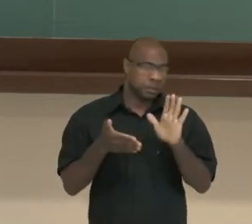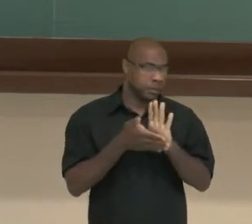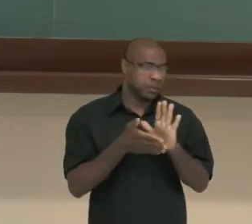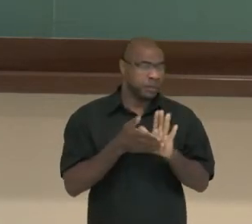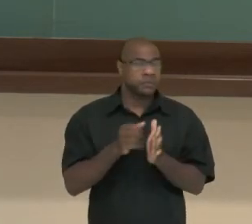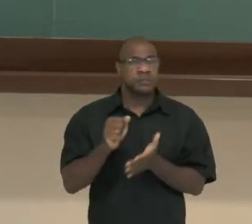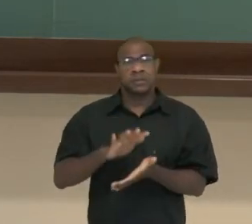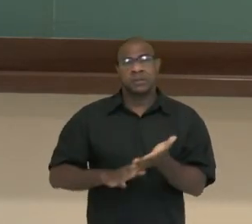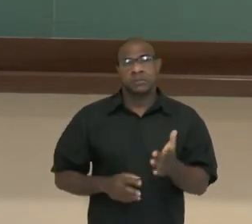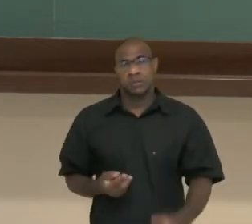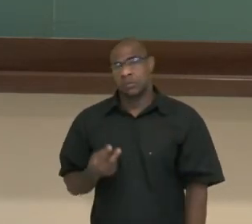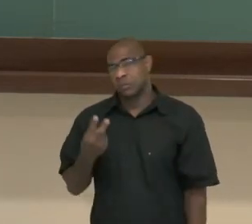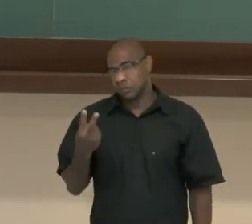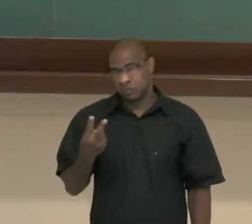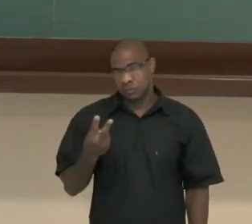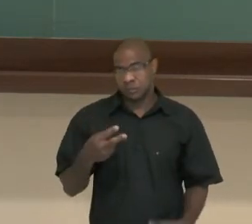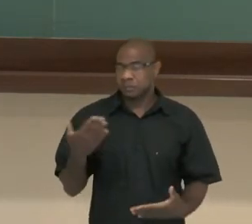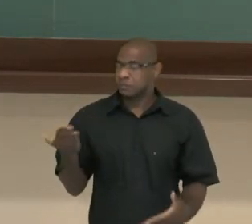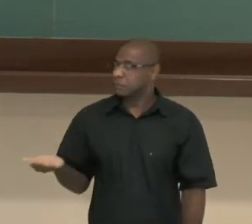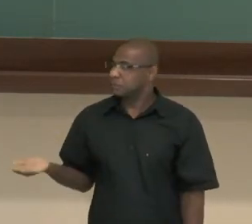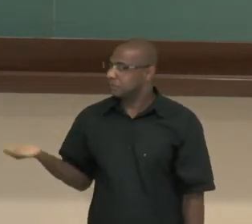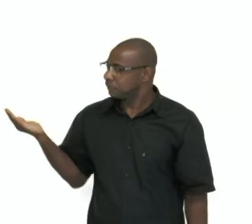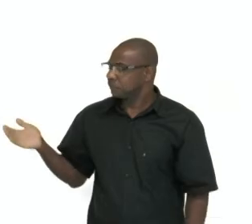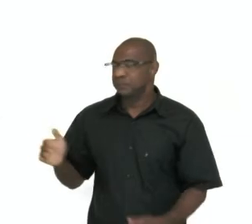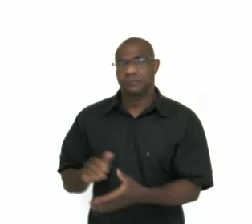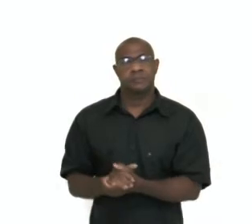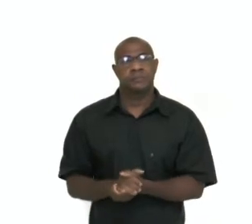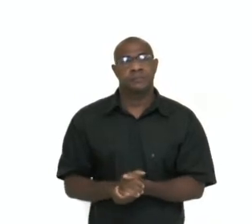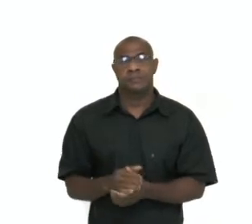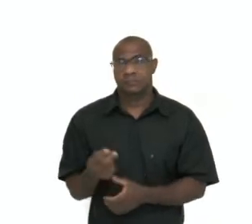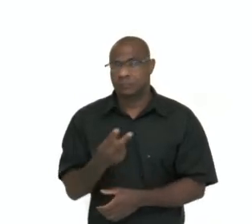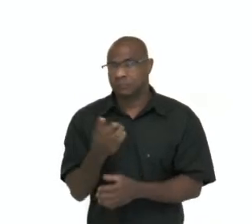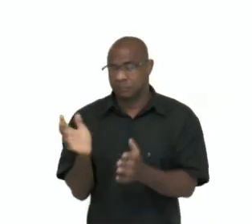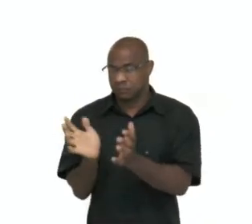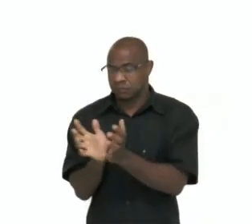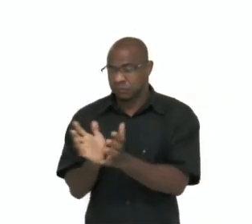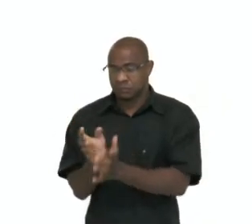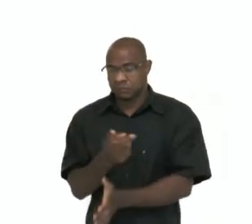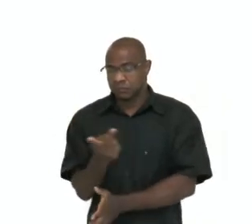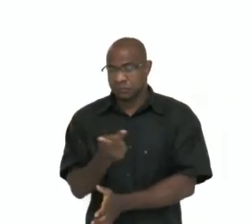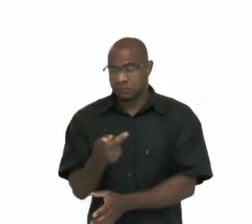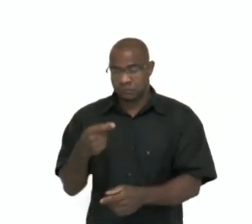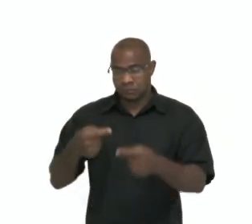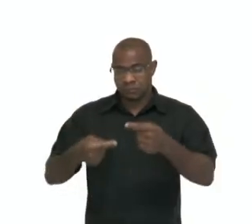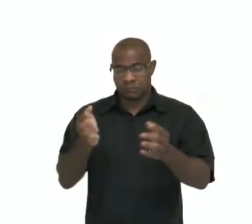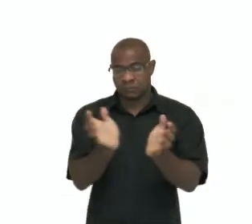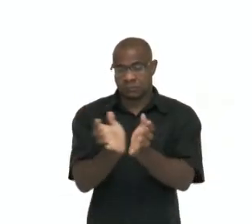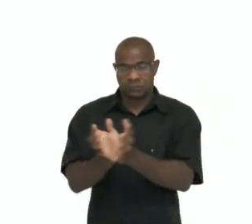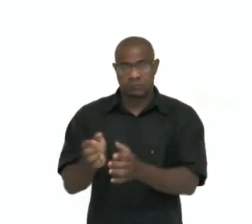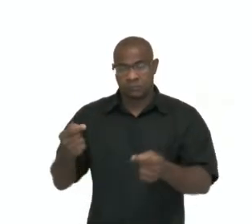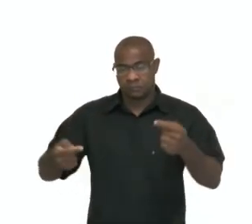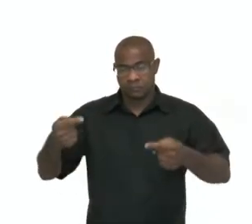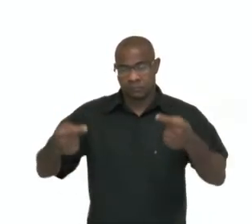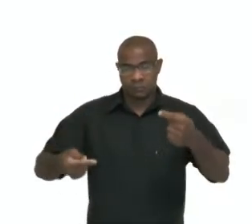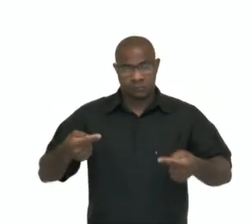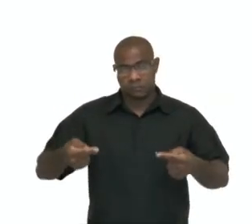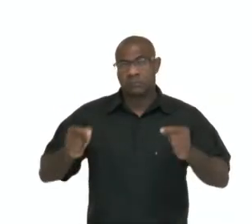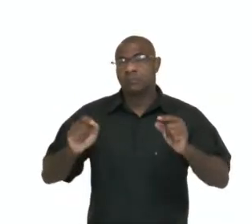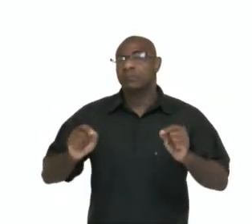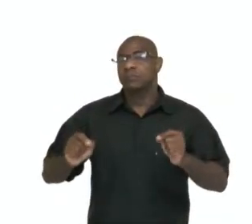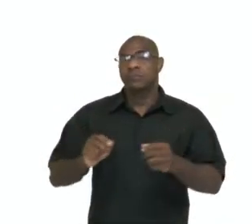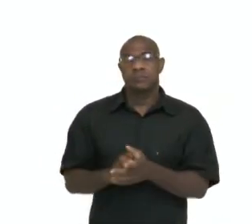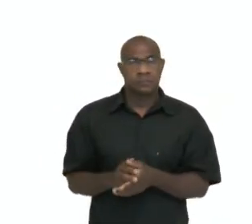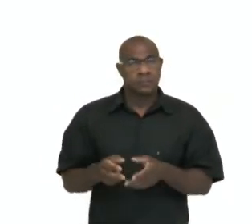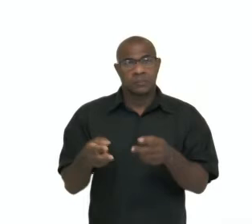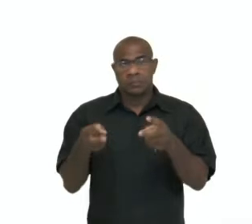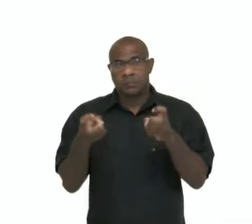qual é? É esta. Então, em 2 grupos, nós vamos discutir as 2 questões a seguir.